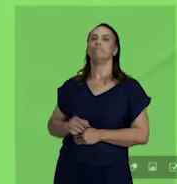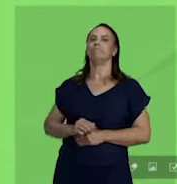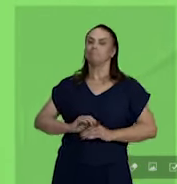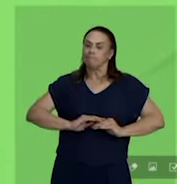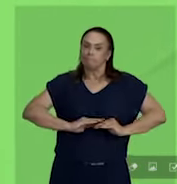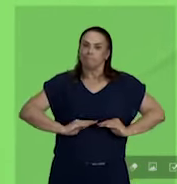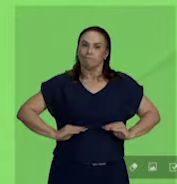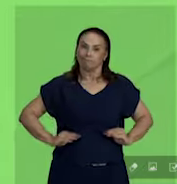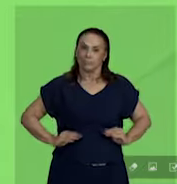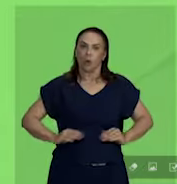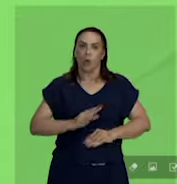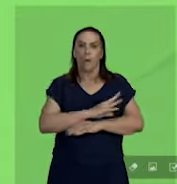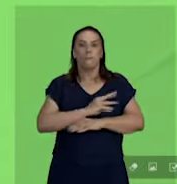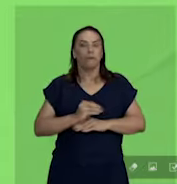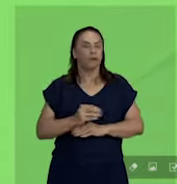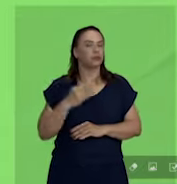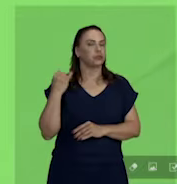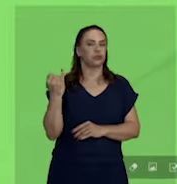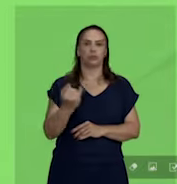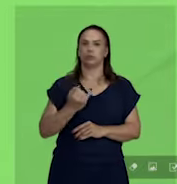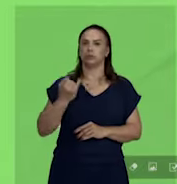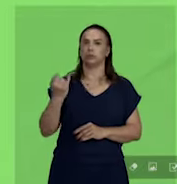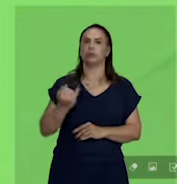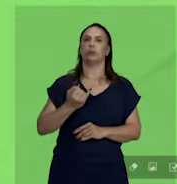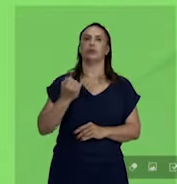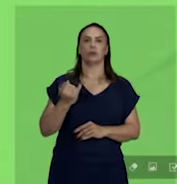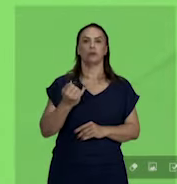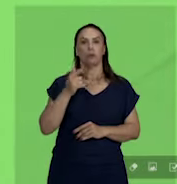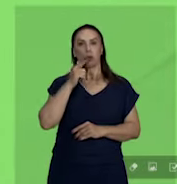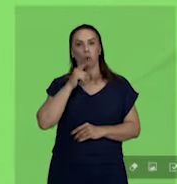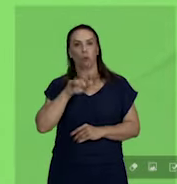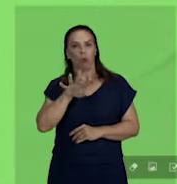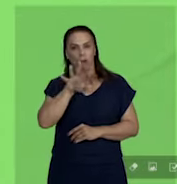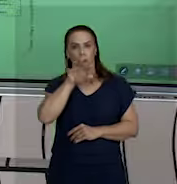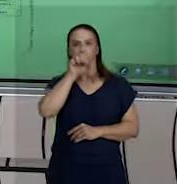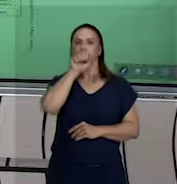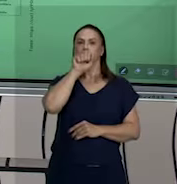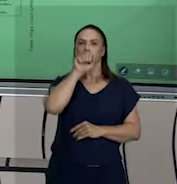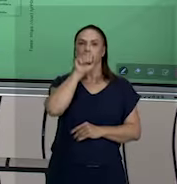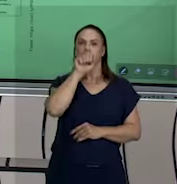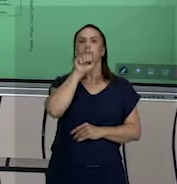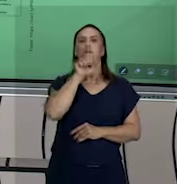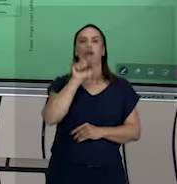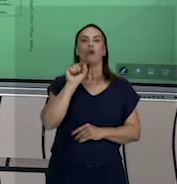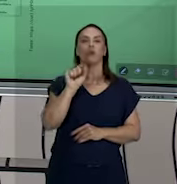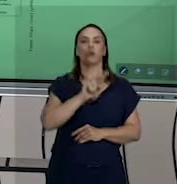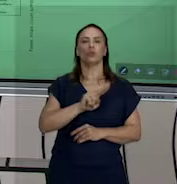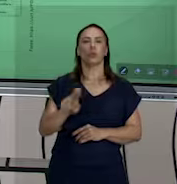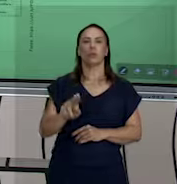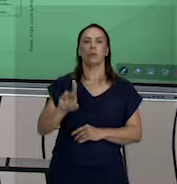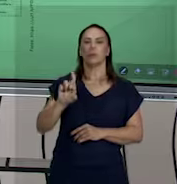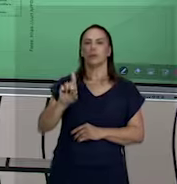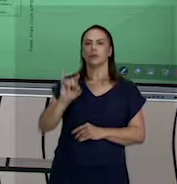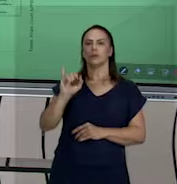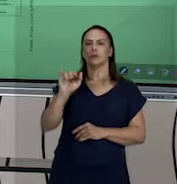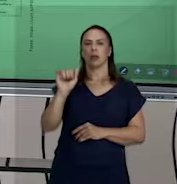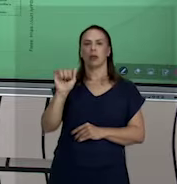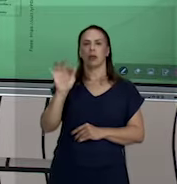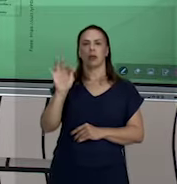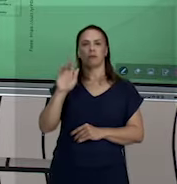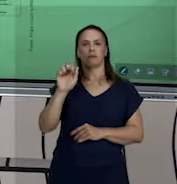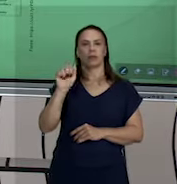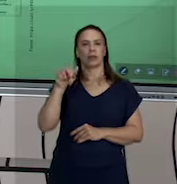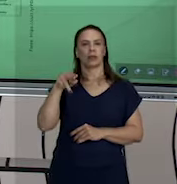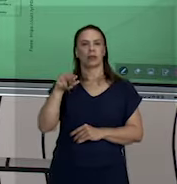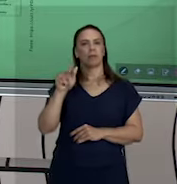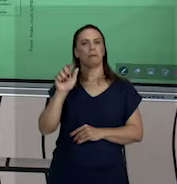extremamente importante para o funcionamento do nosso sistema respiratório, que é o diafragma, tá? Nós vamos